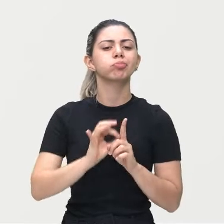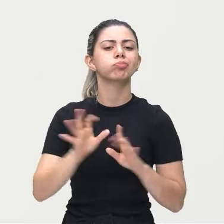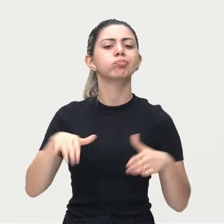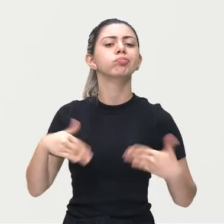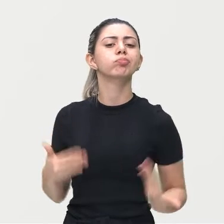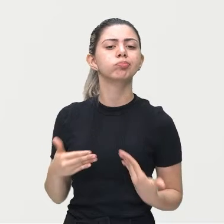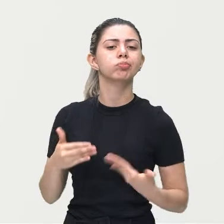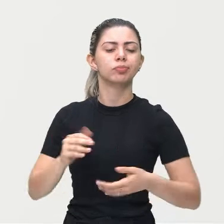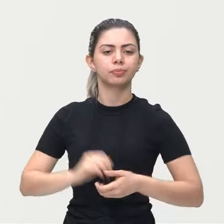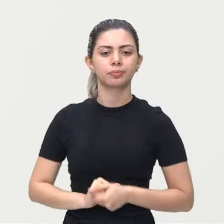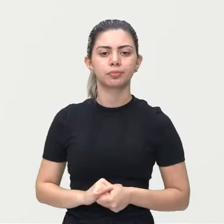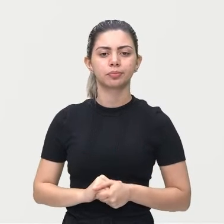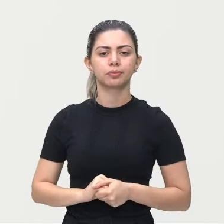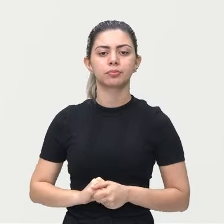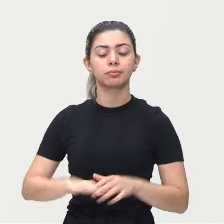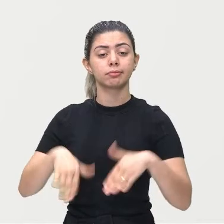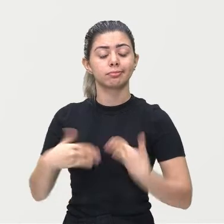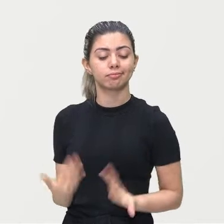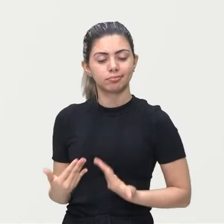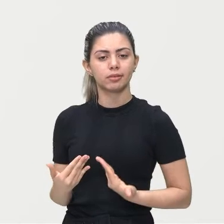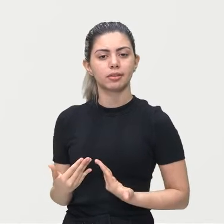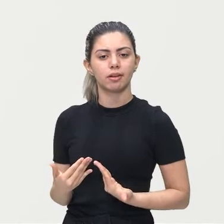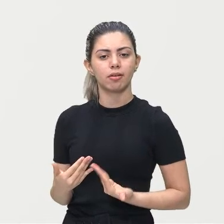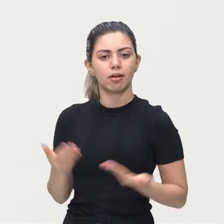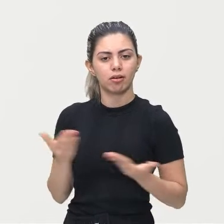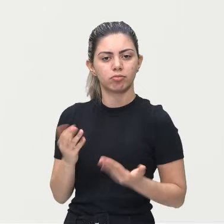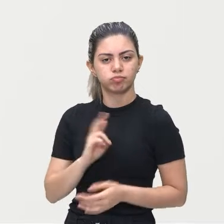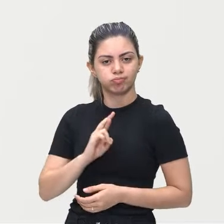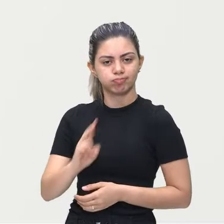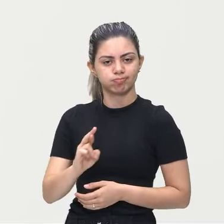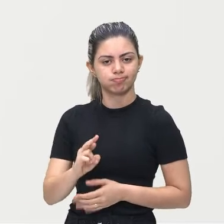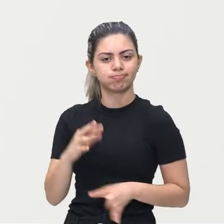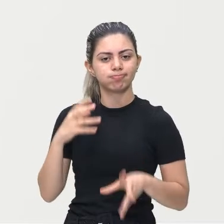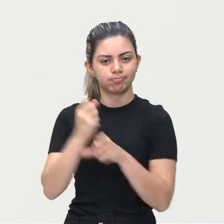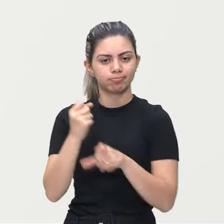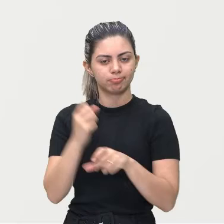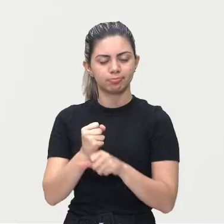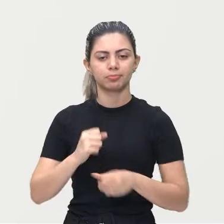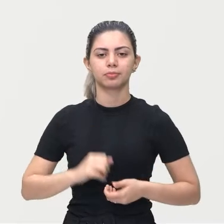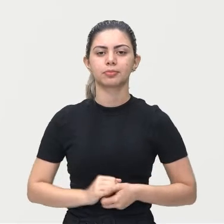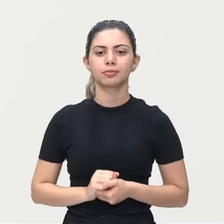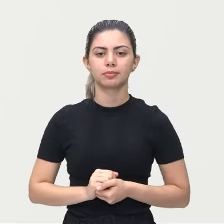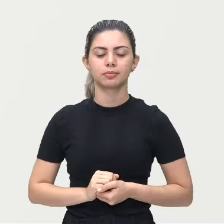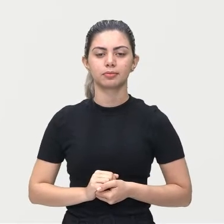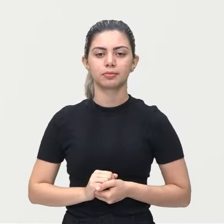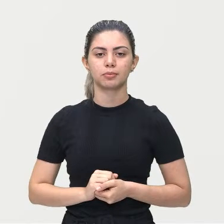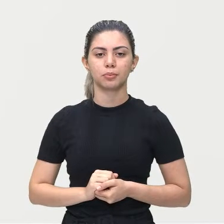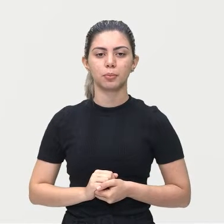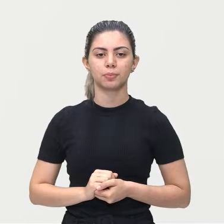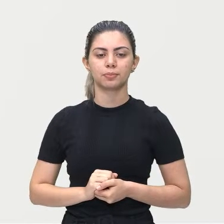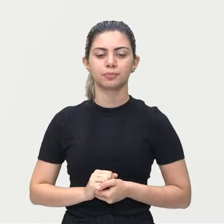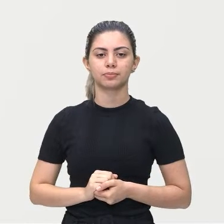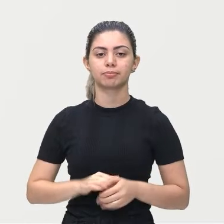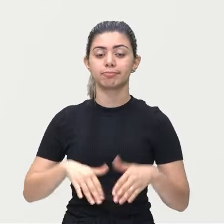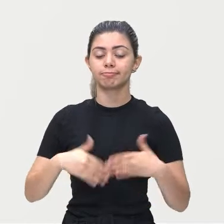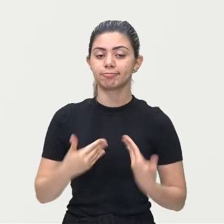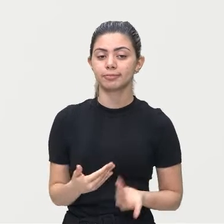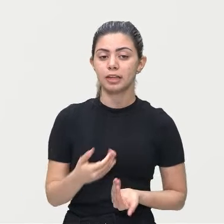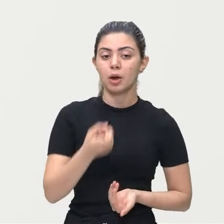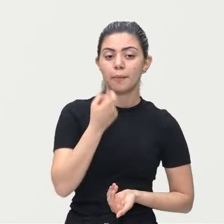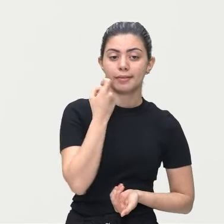bem, essa previsão, então, olha, então vamos fazer a conta, né? Entre a questão